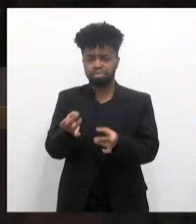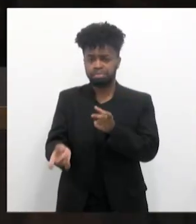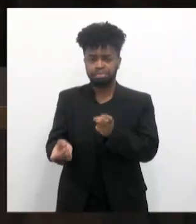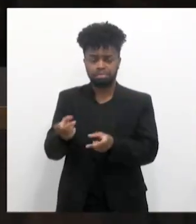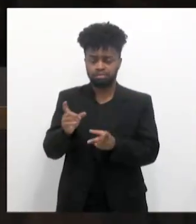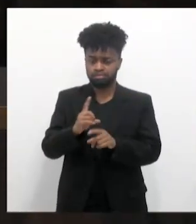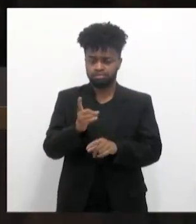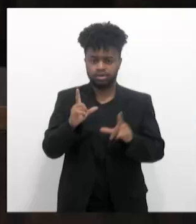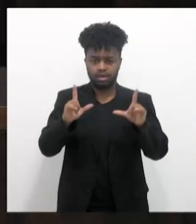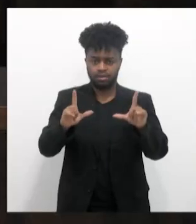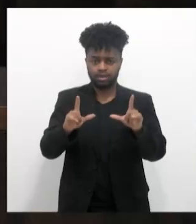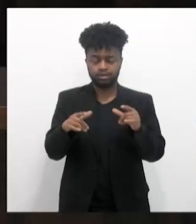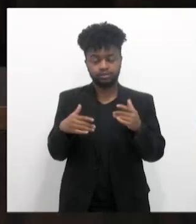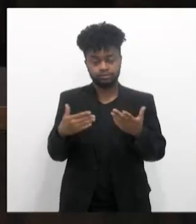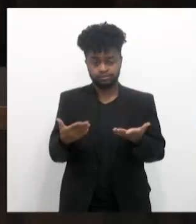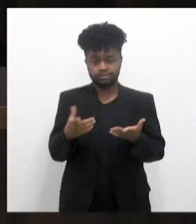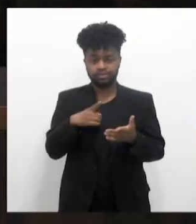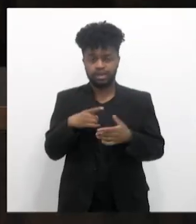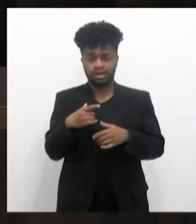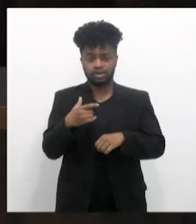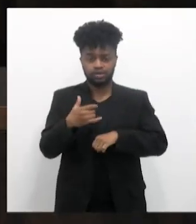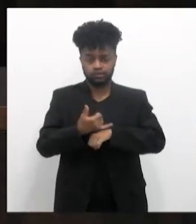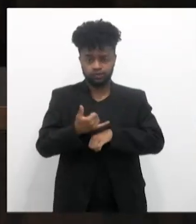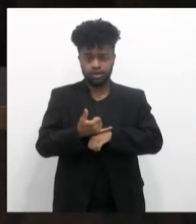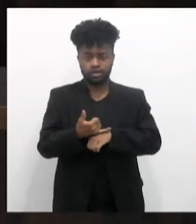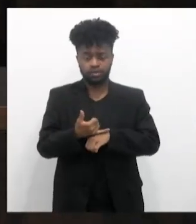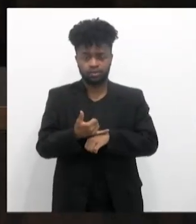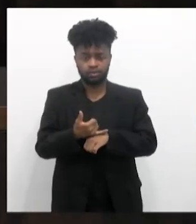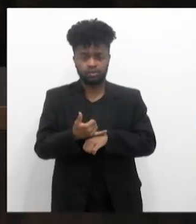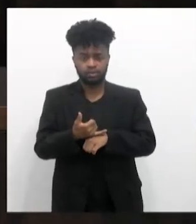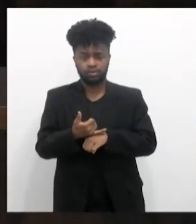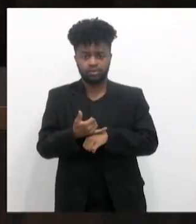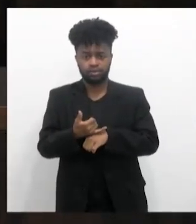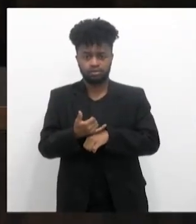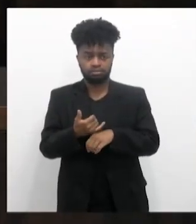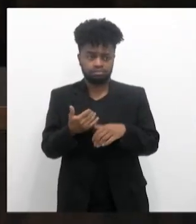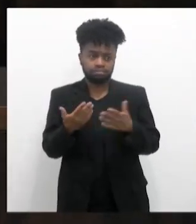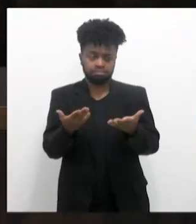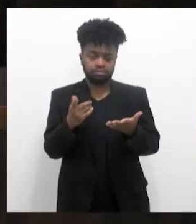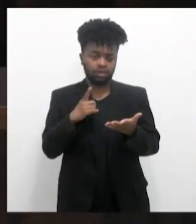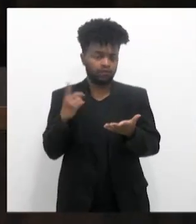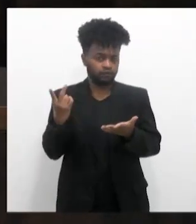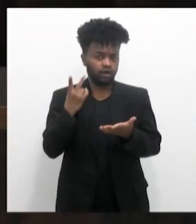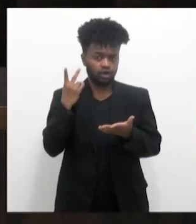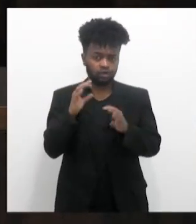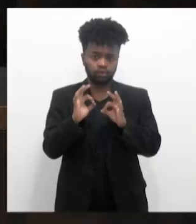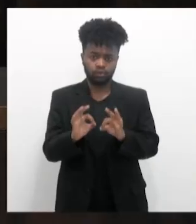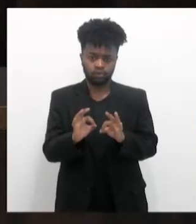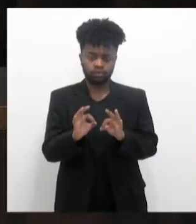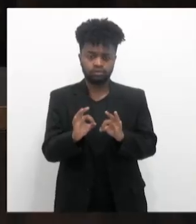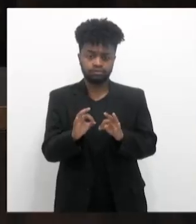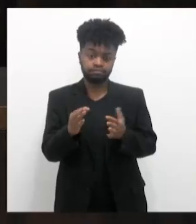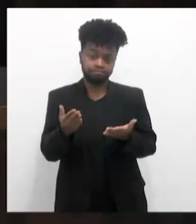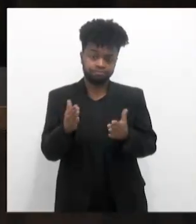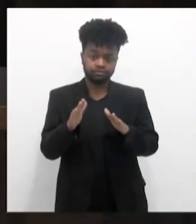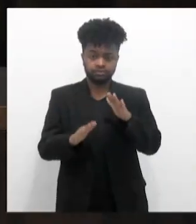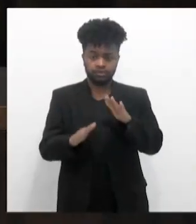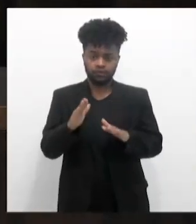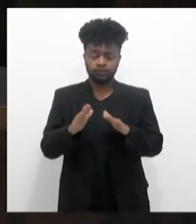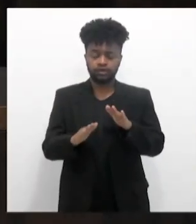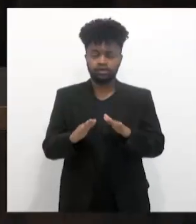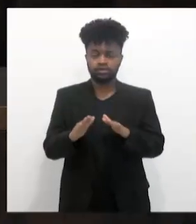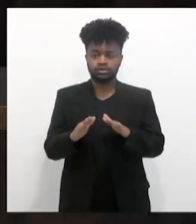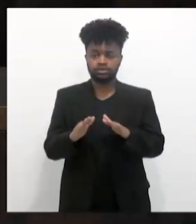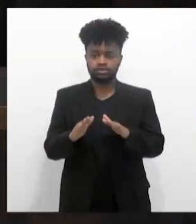veículos. Então, é um alumínio que é altamente valorizado e, de repente, iria até